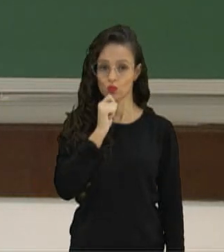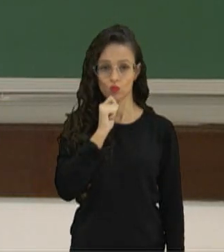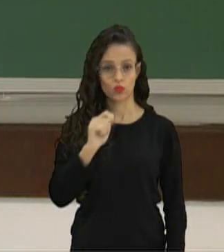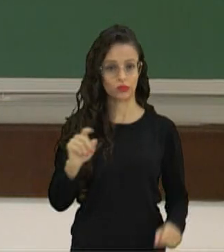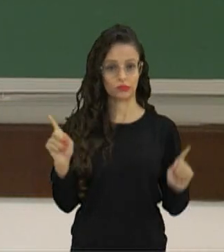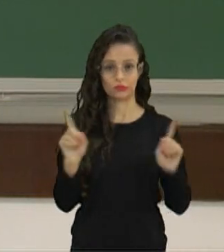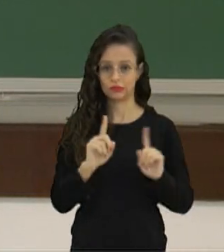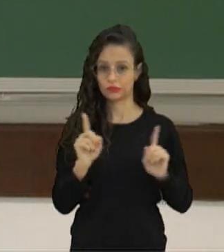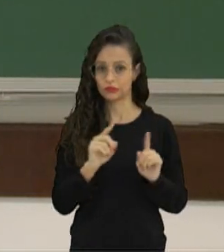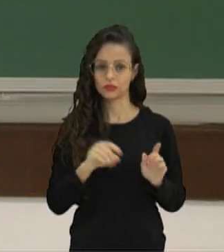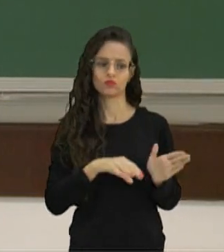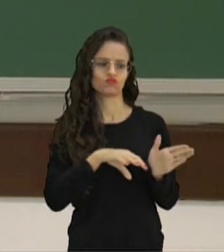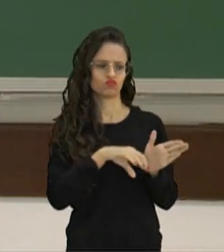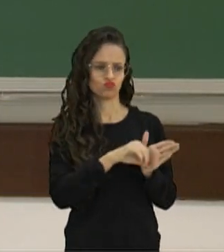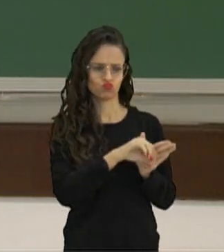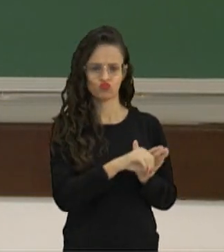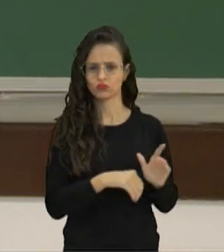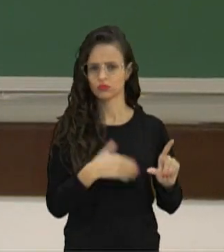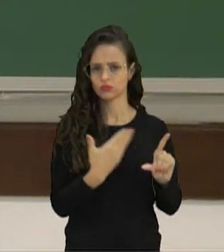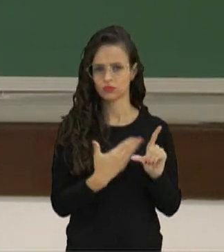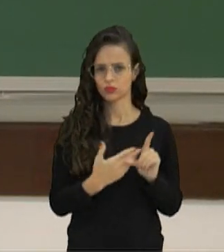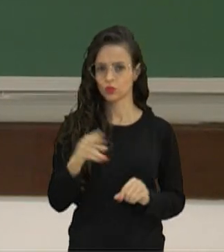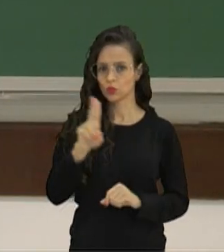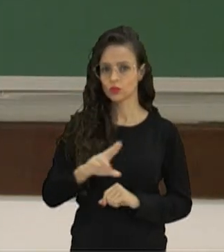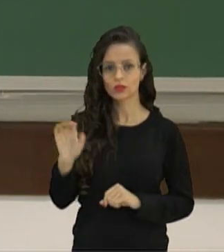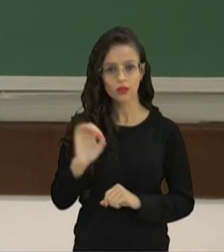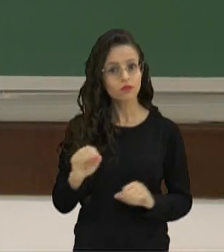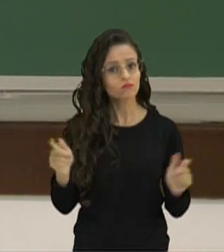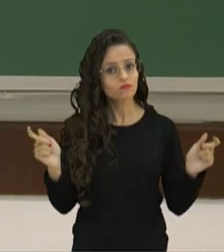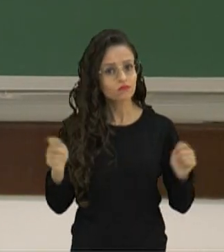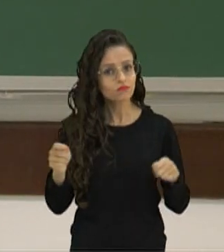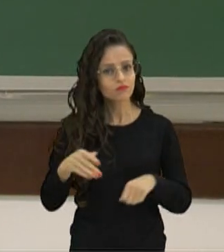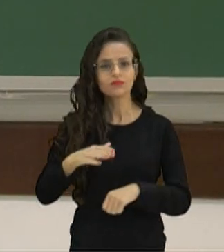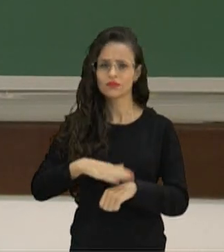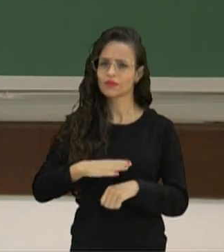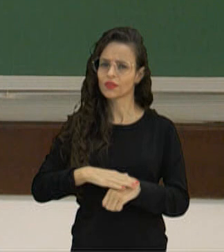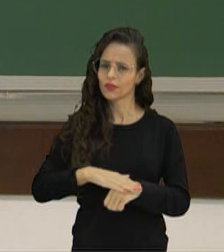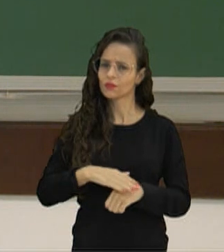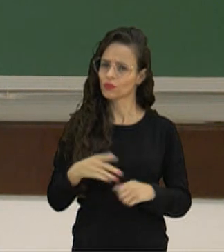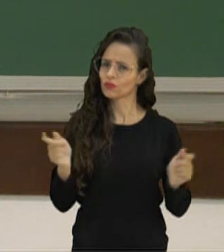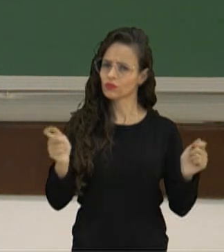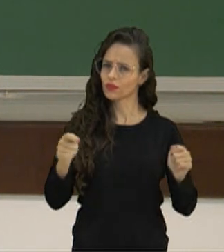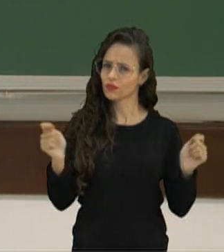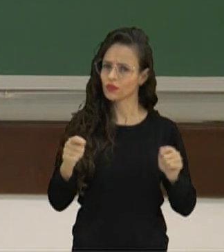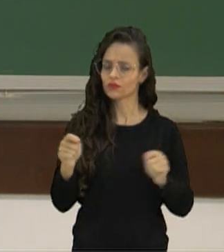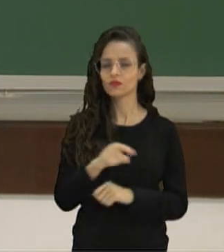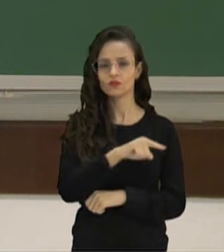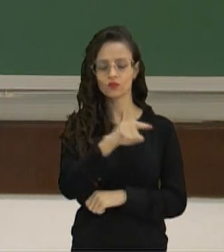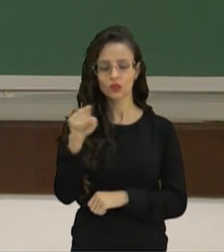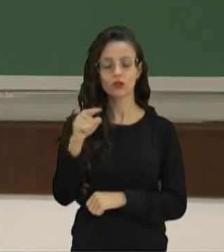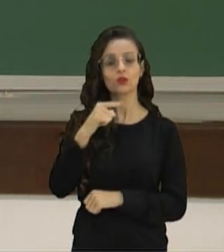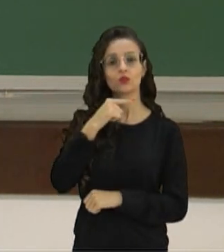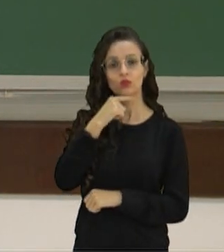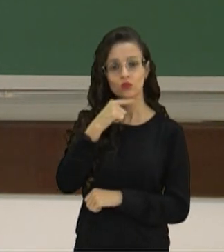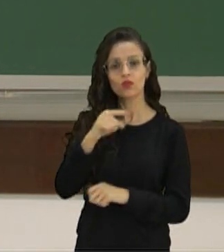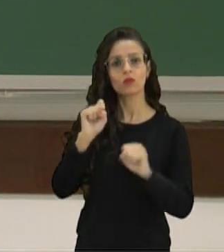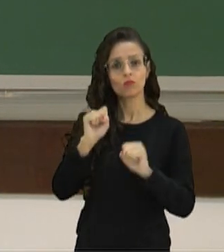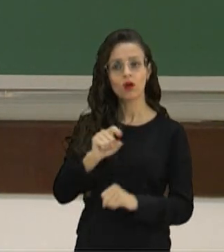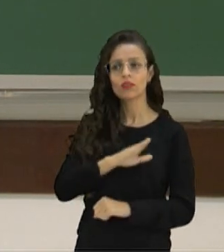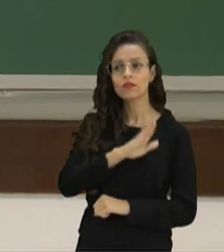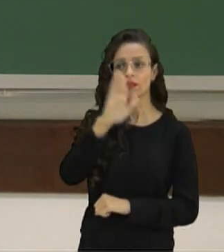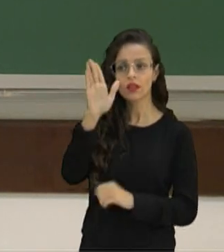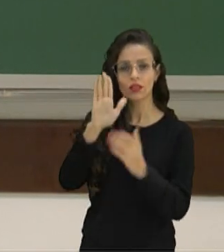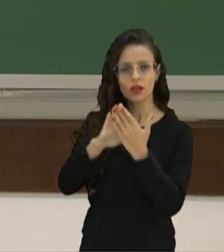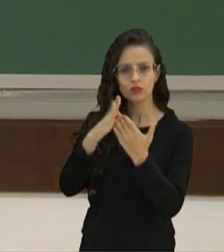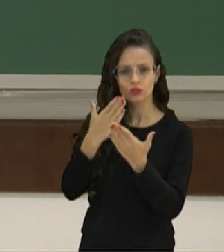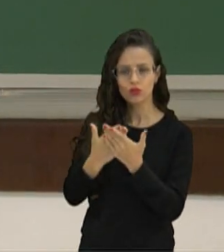aderiram aos aplicativos, gente, ainda há tempo, ainda há tempo. Se você tiver alguma dúvida, pode ir até a tua escola, lá